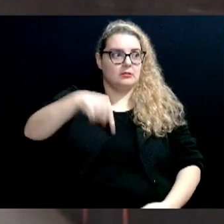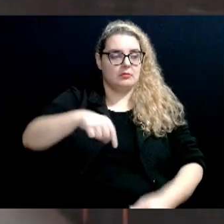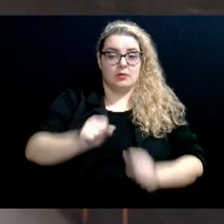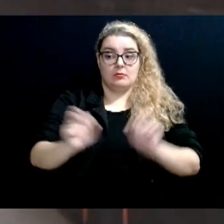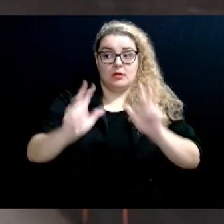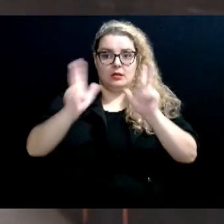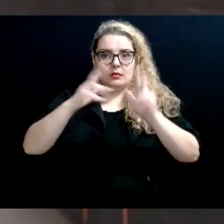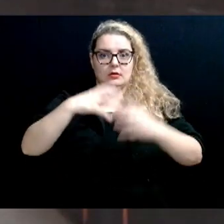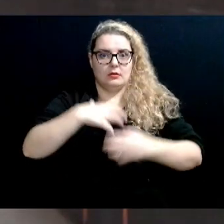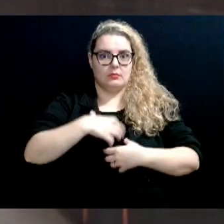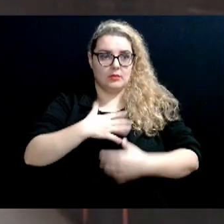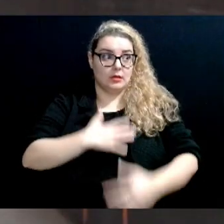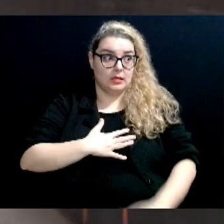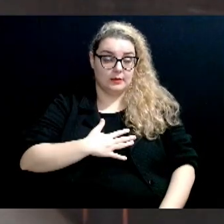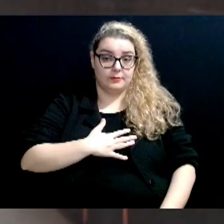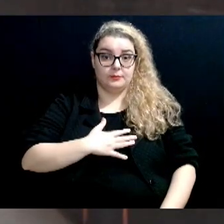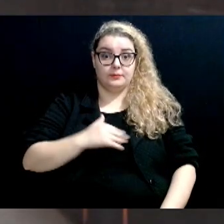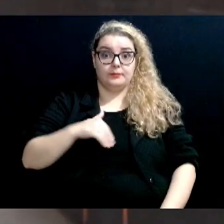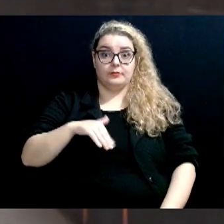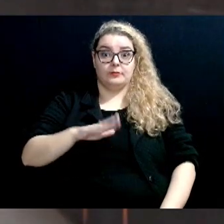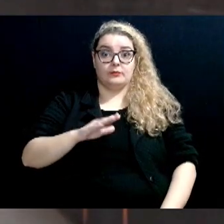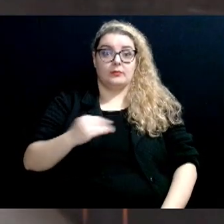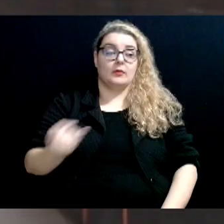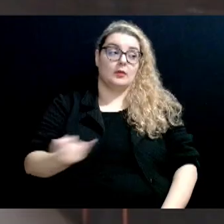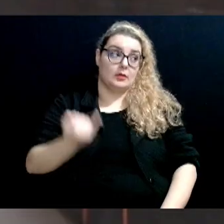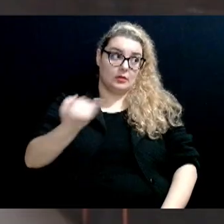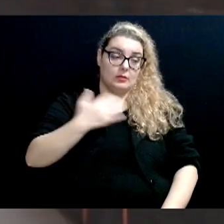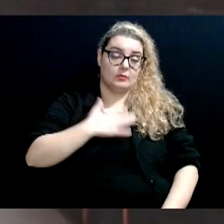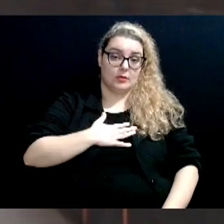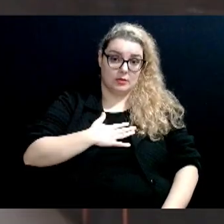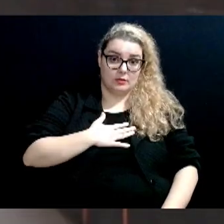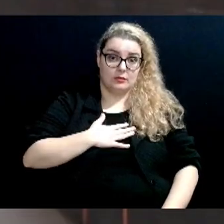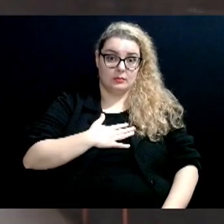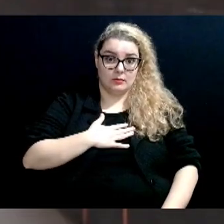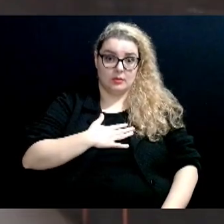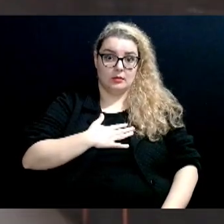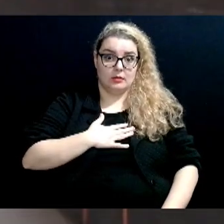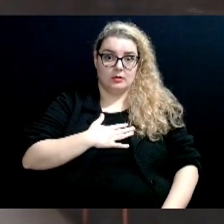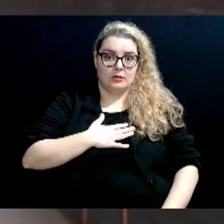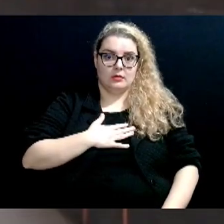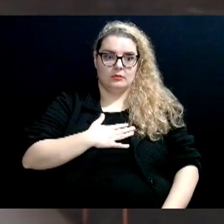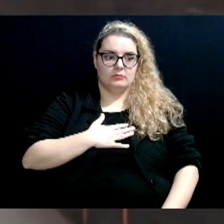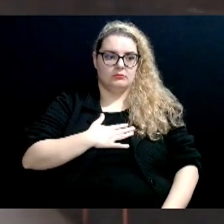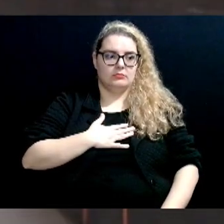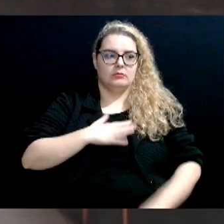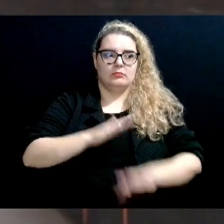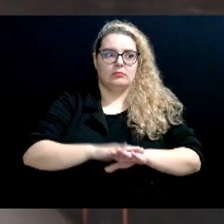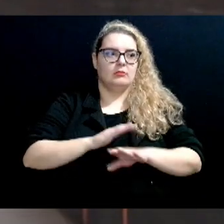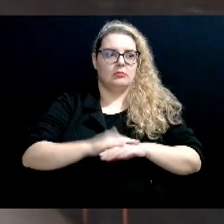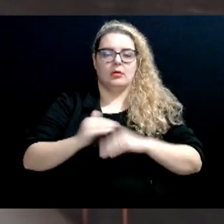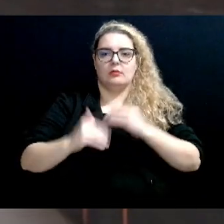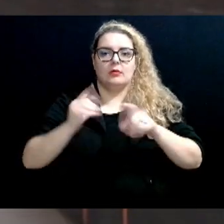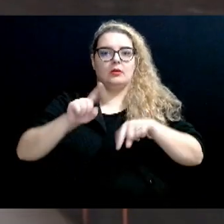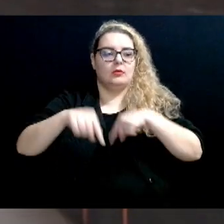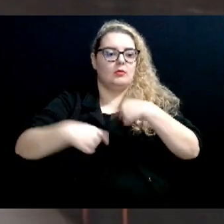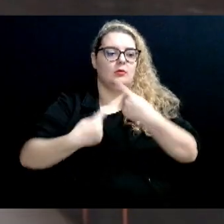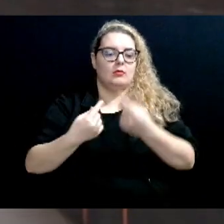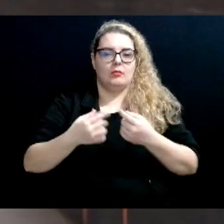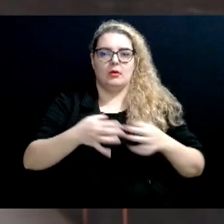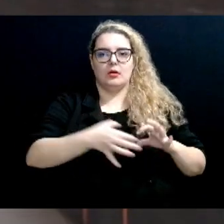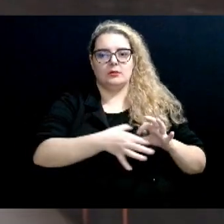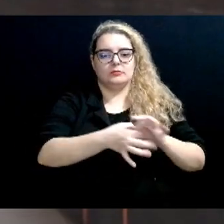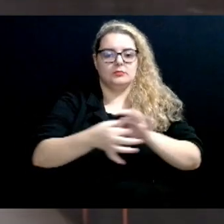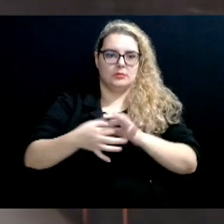vai ser mais importante, né? Eu vou ativar um outro circuito, né? Tem